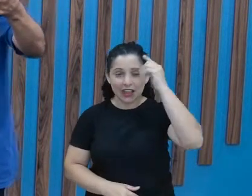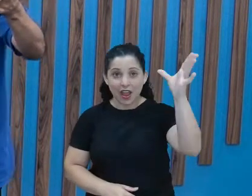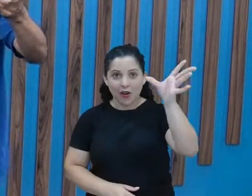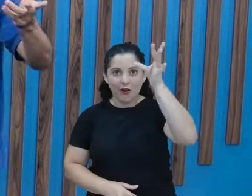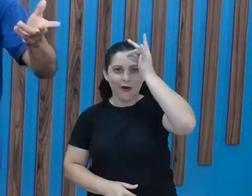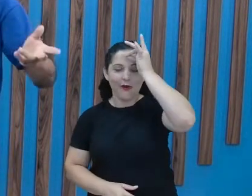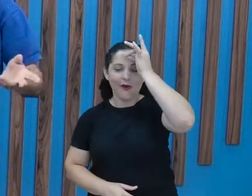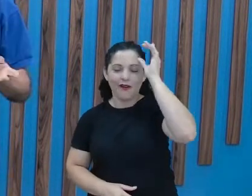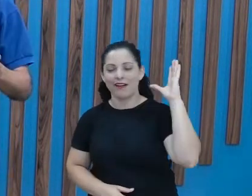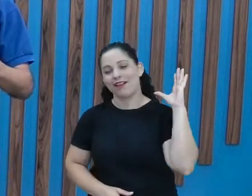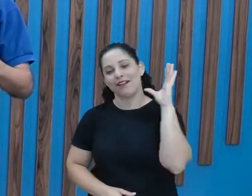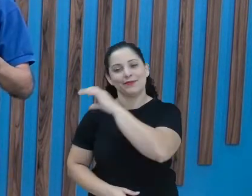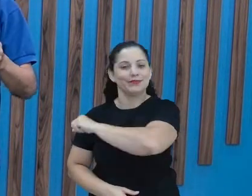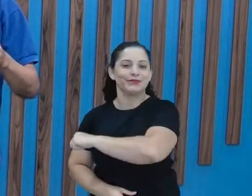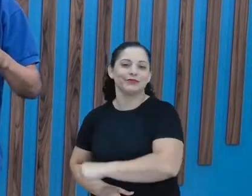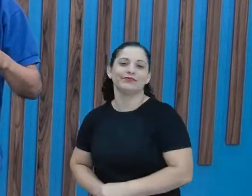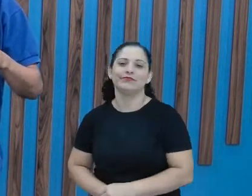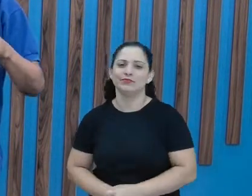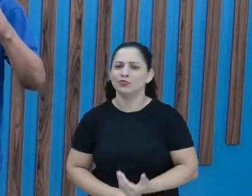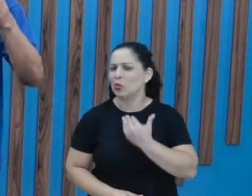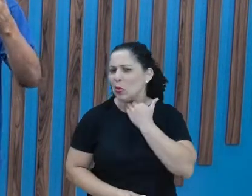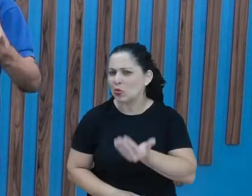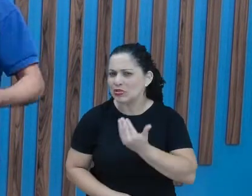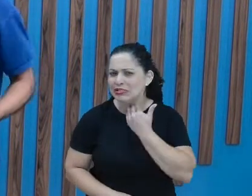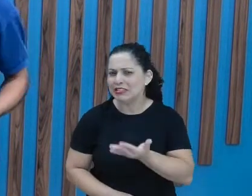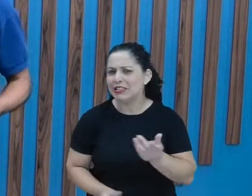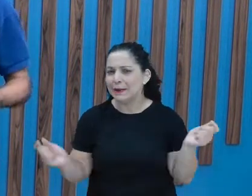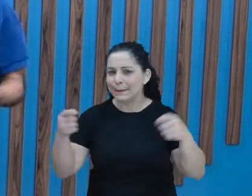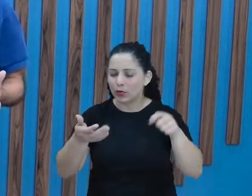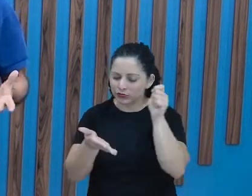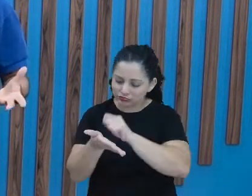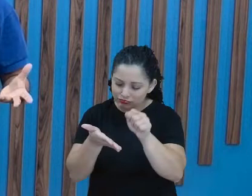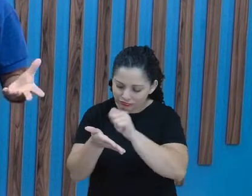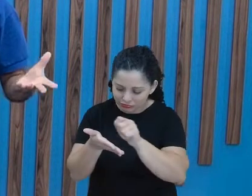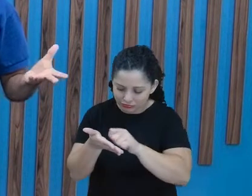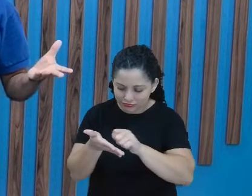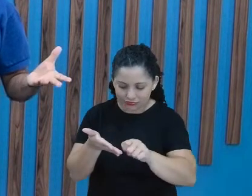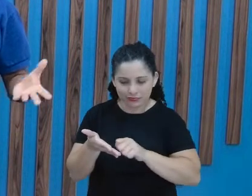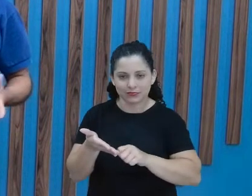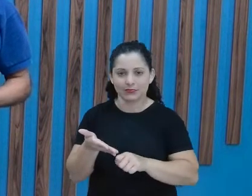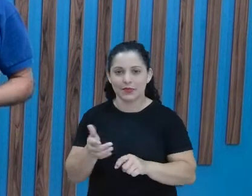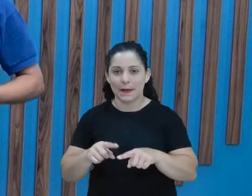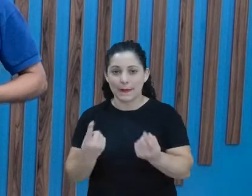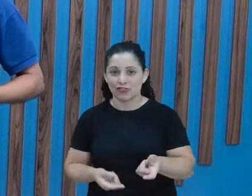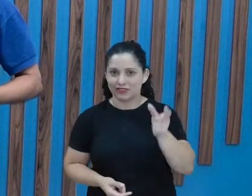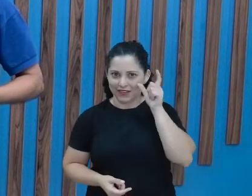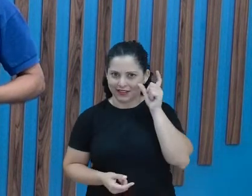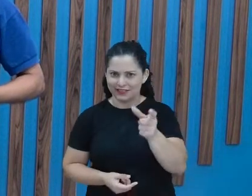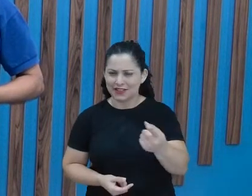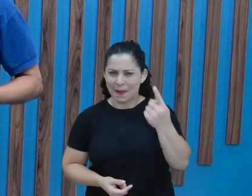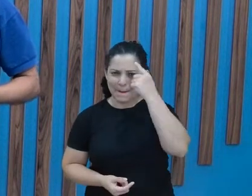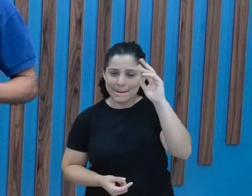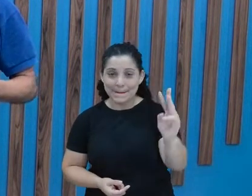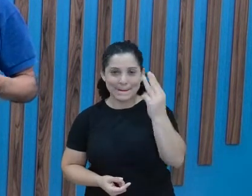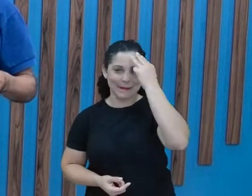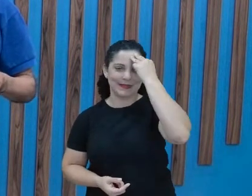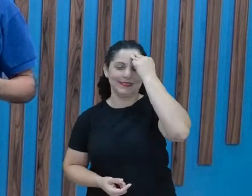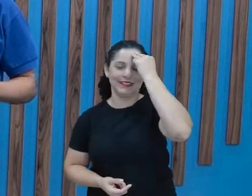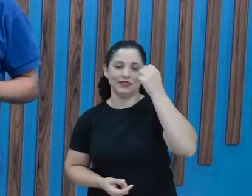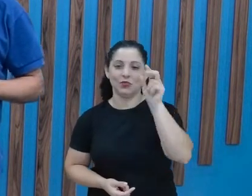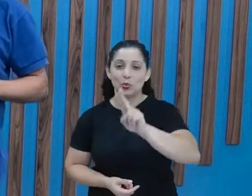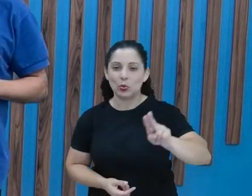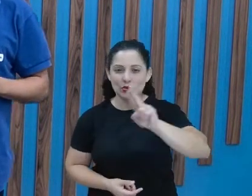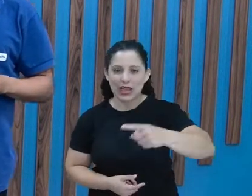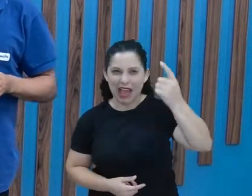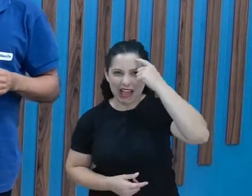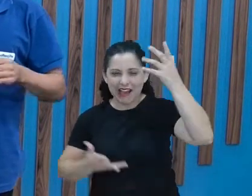borboleta ou não. E se não conseguir de cabeça, você pode fazer o seu cálculo. Mas aí, o interessante é que você faça mentalmente, usar o